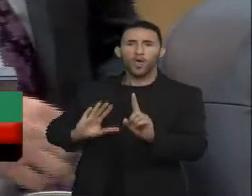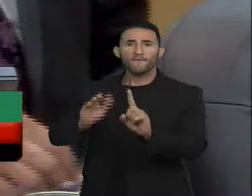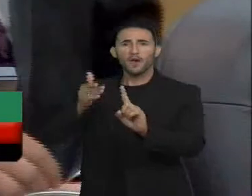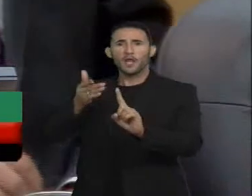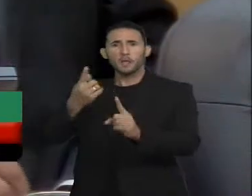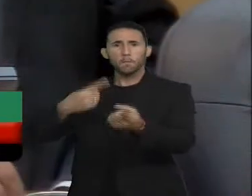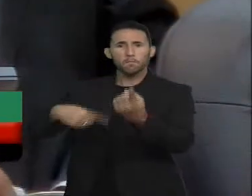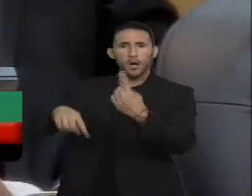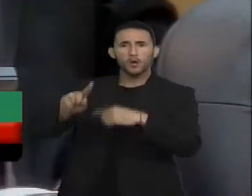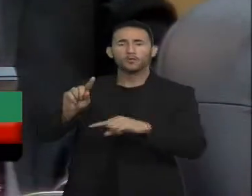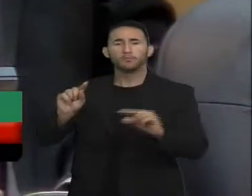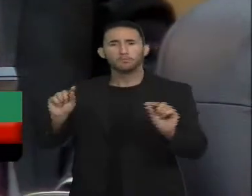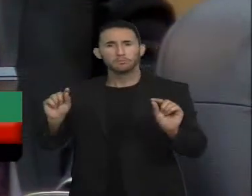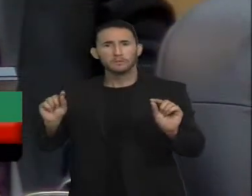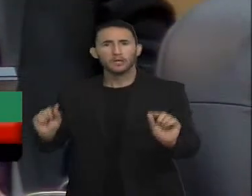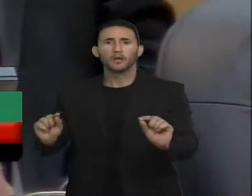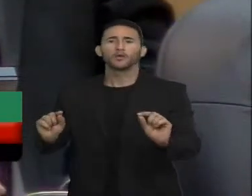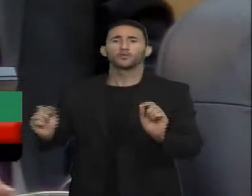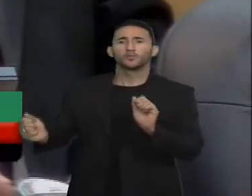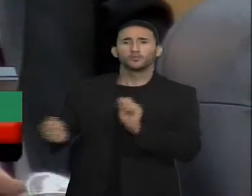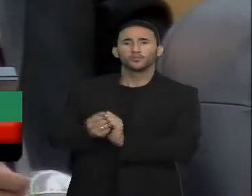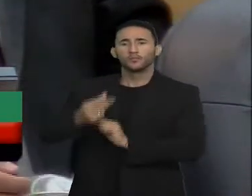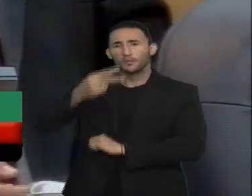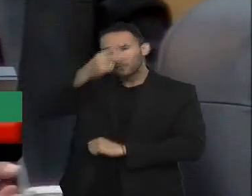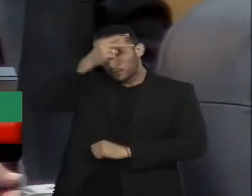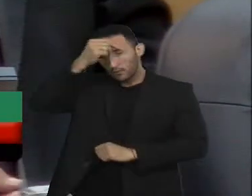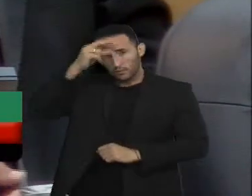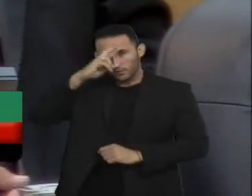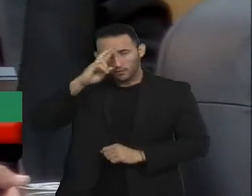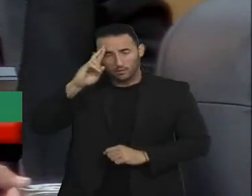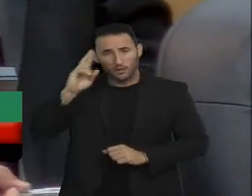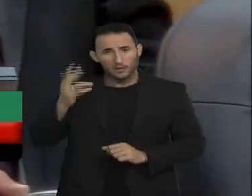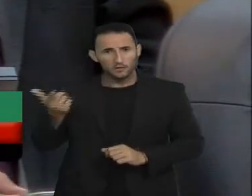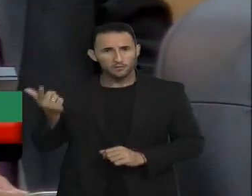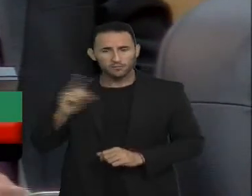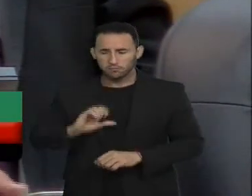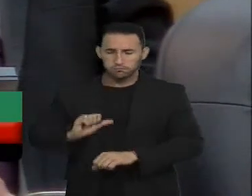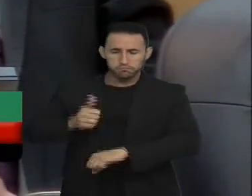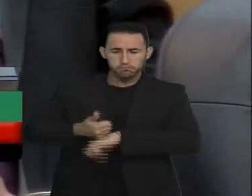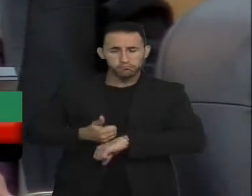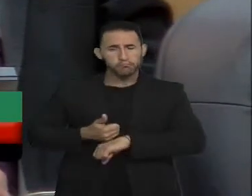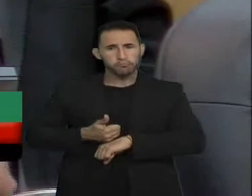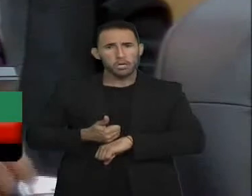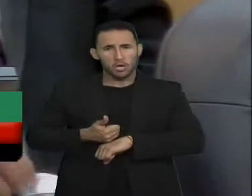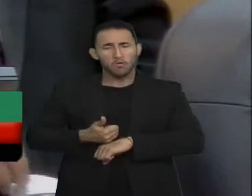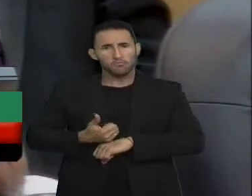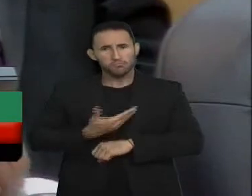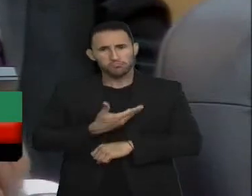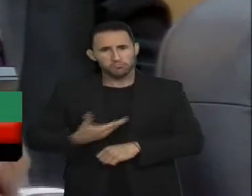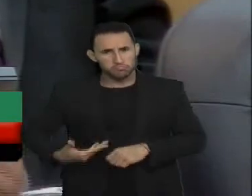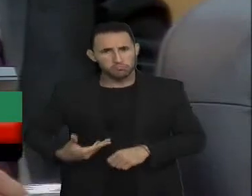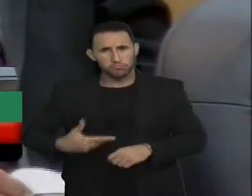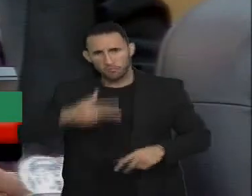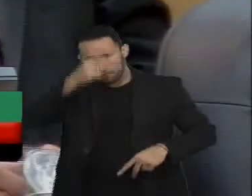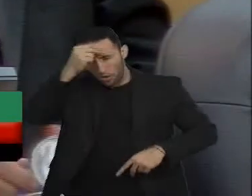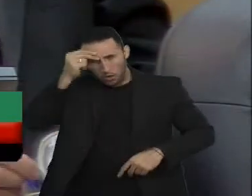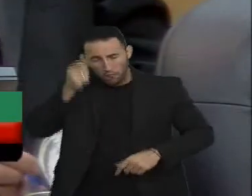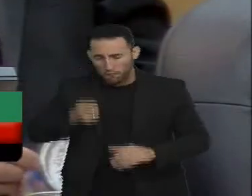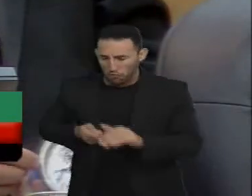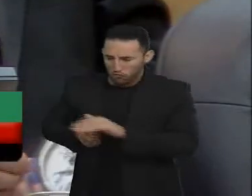logo, com o prefeito Rogério Lins assumindo, investiu em viaturas,